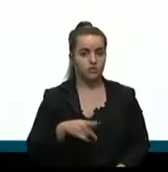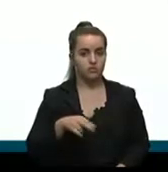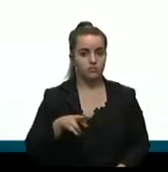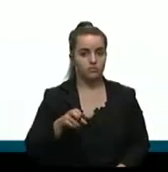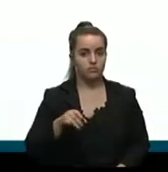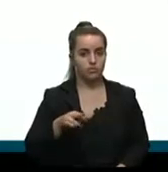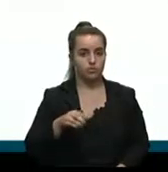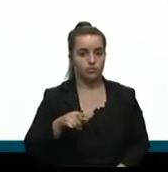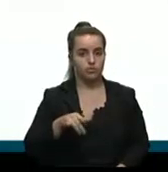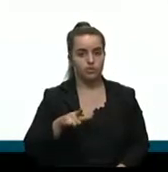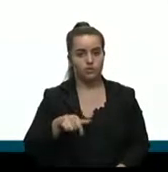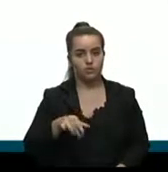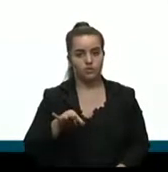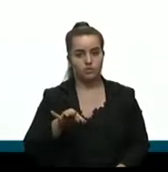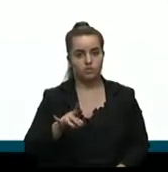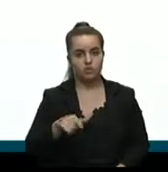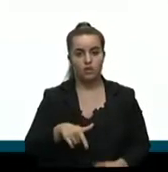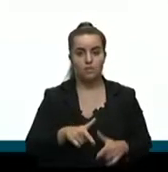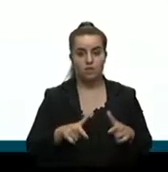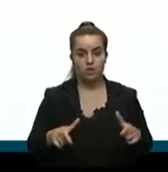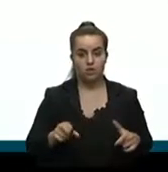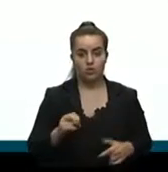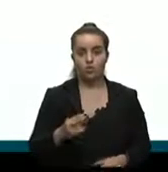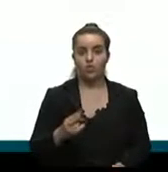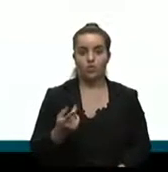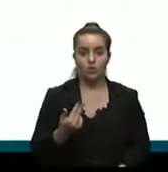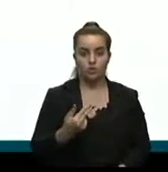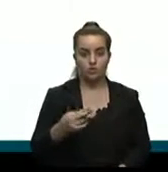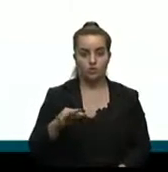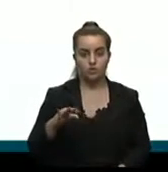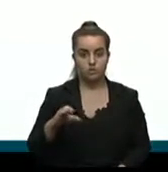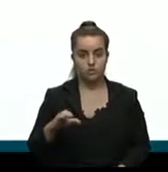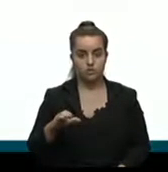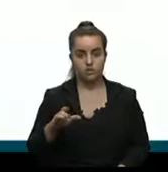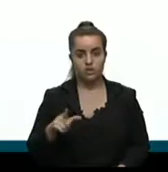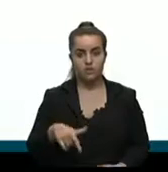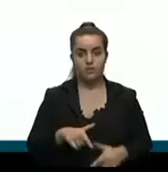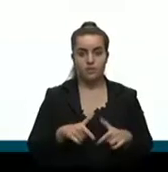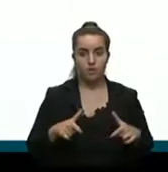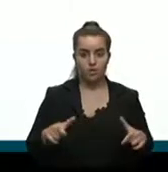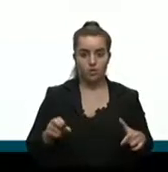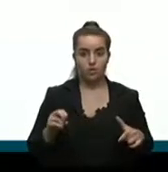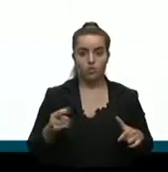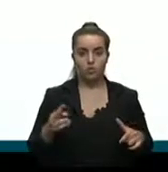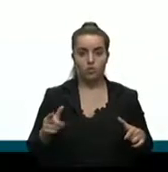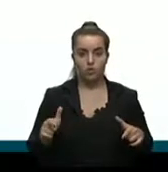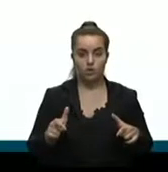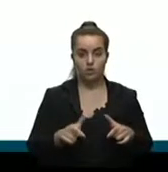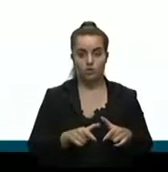probabilidade do T sendo maior ou igual que TC é maior ou igual que